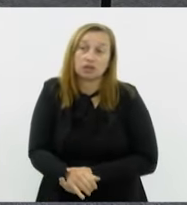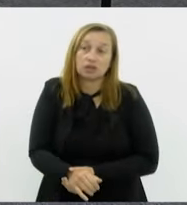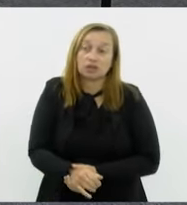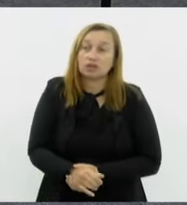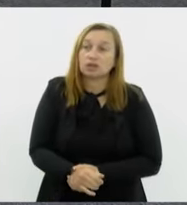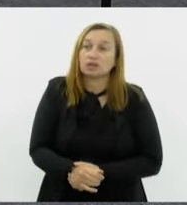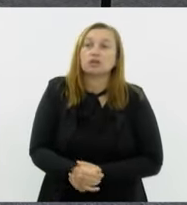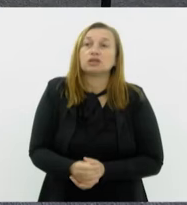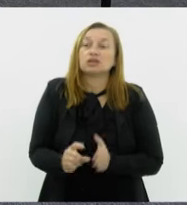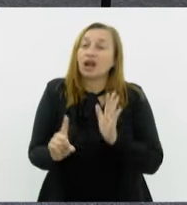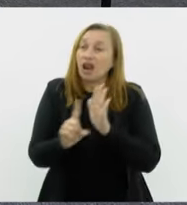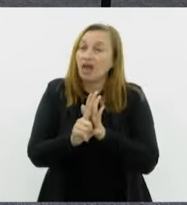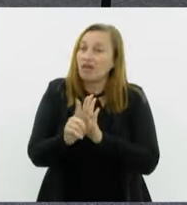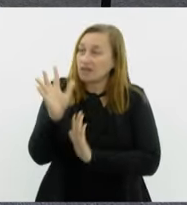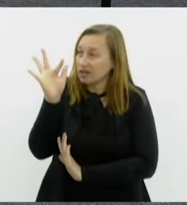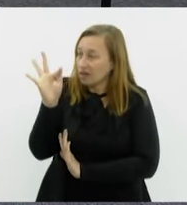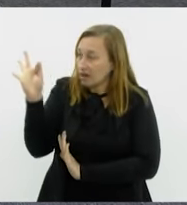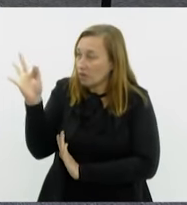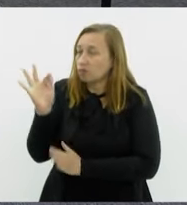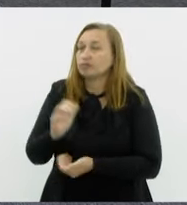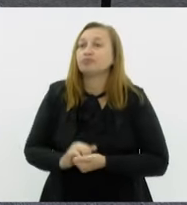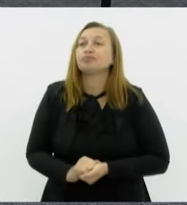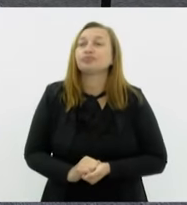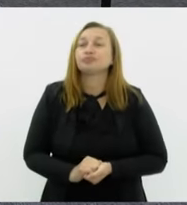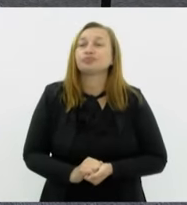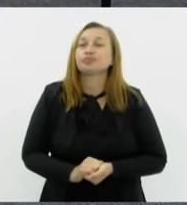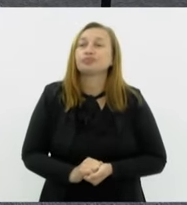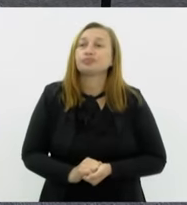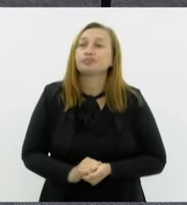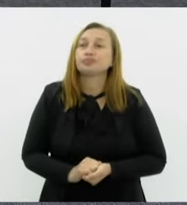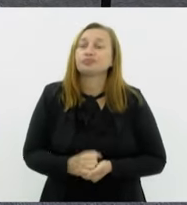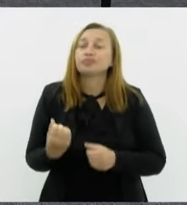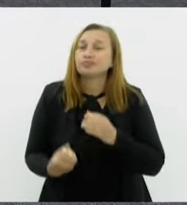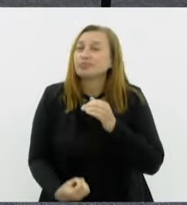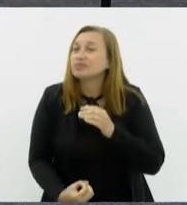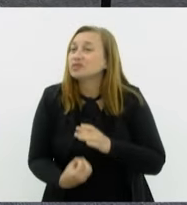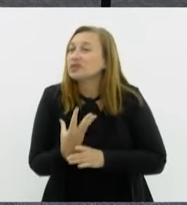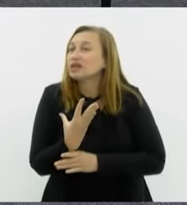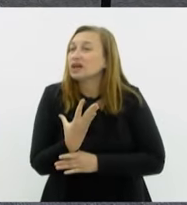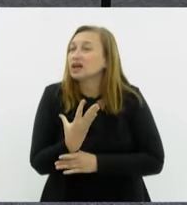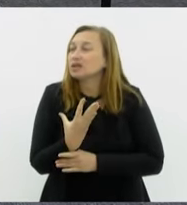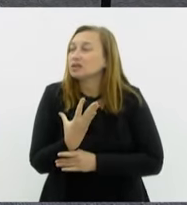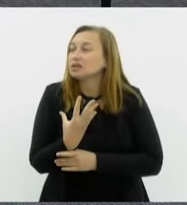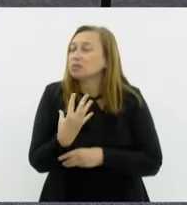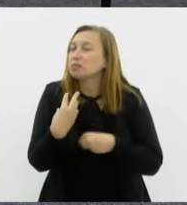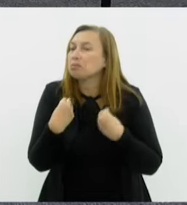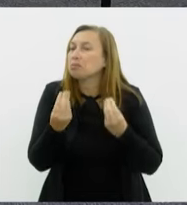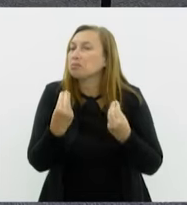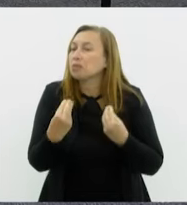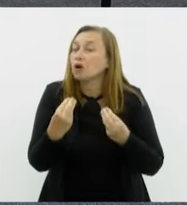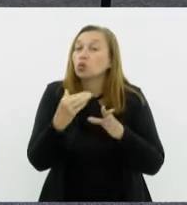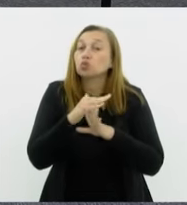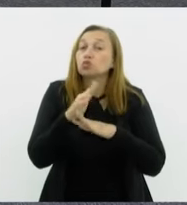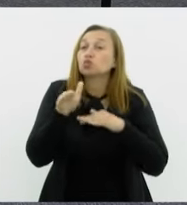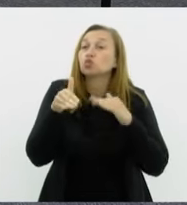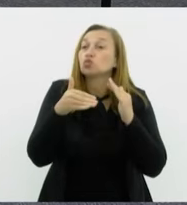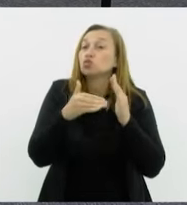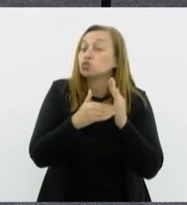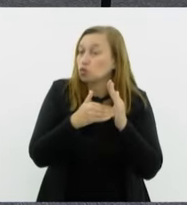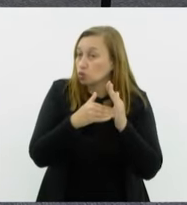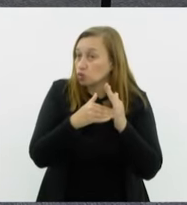respalda na legislação federal, ela foi criada para que todos